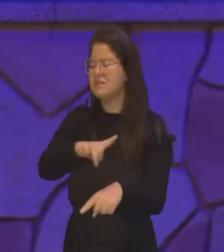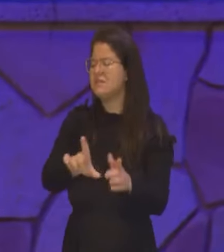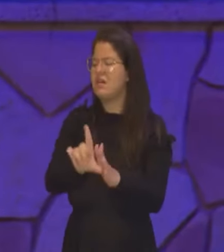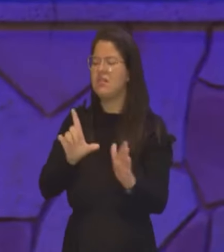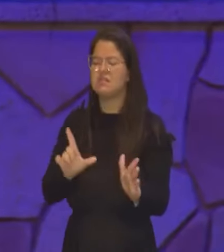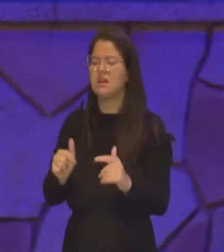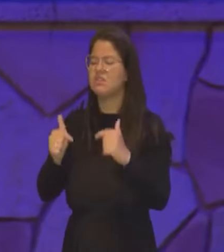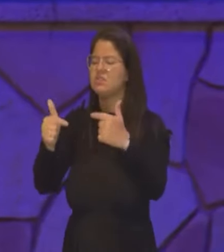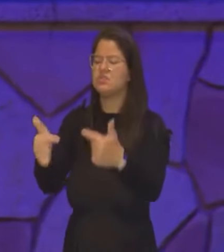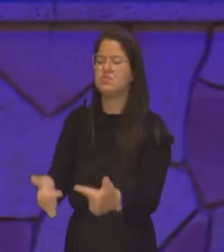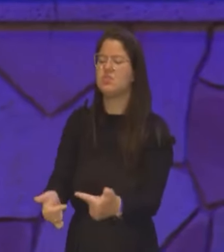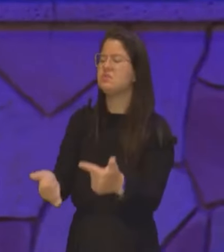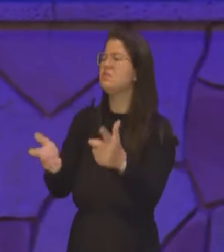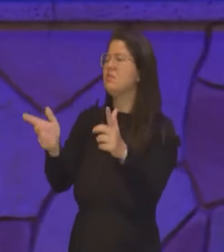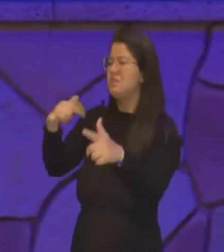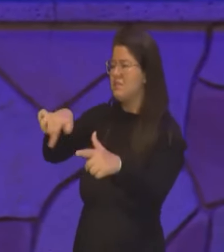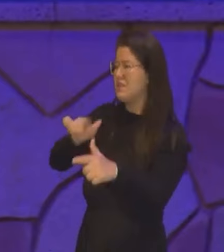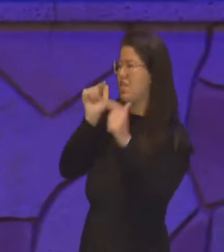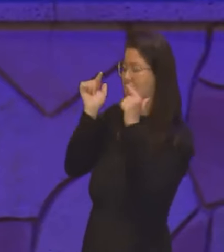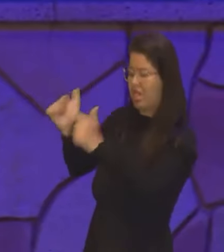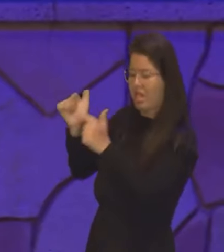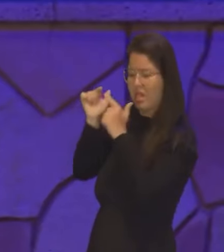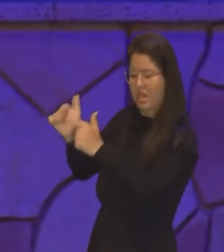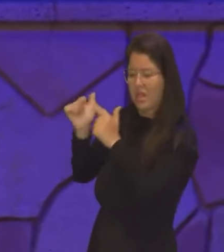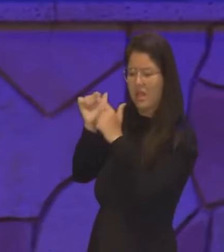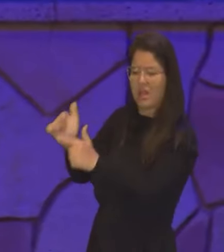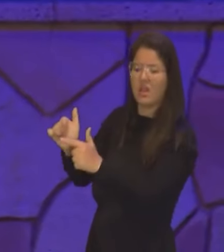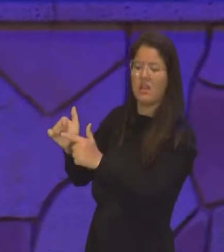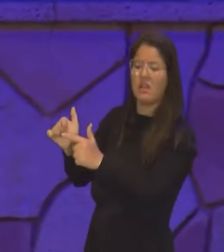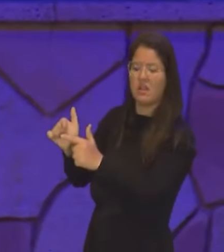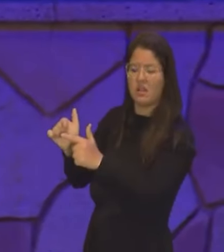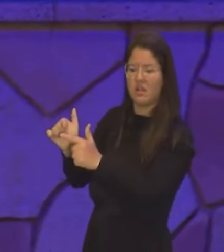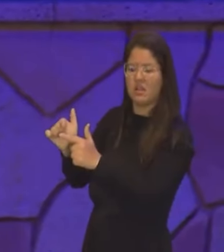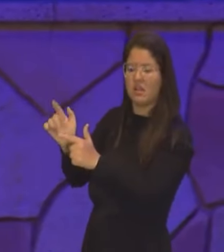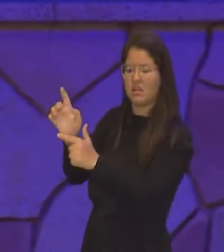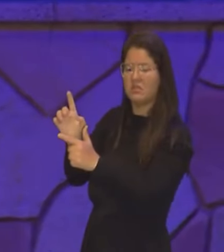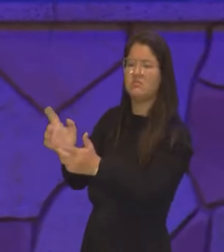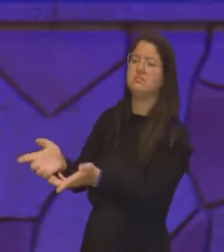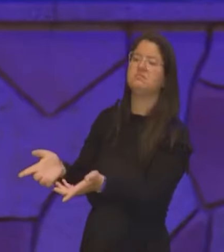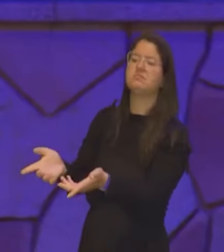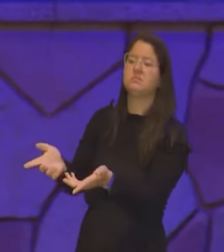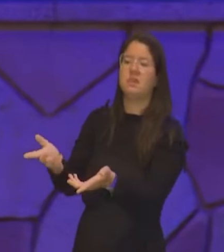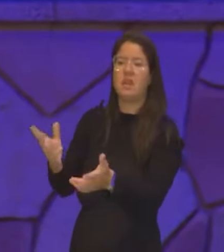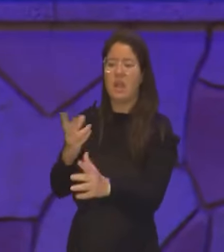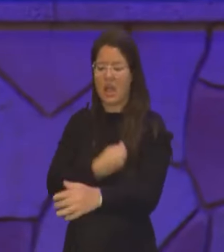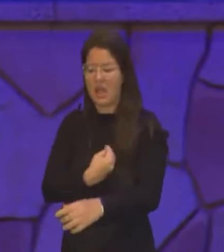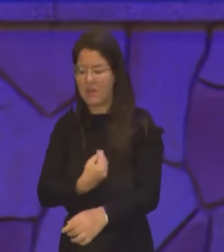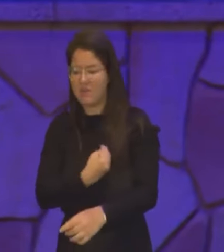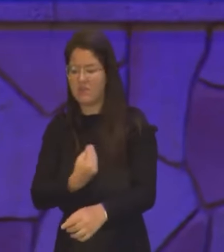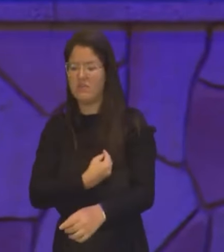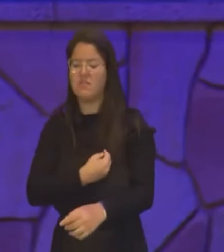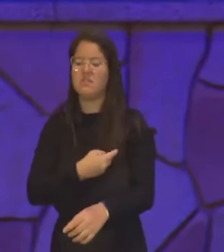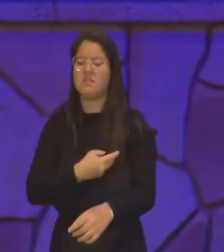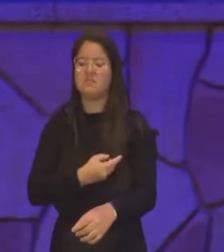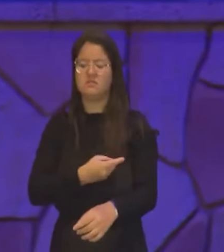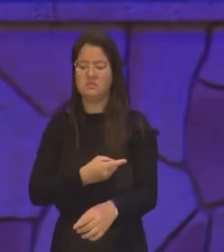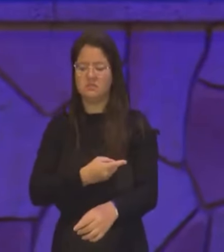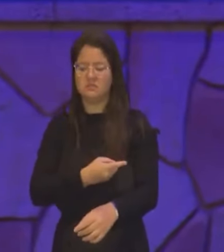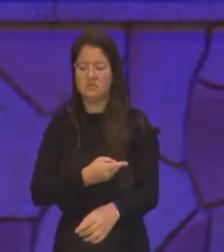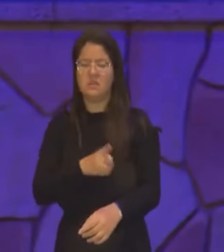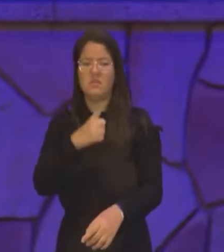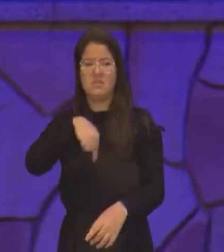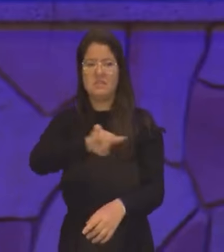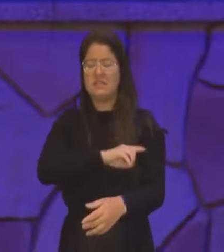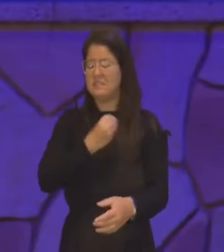estavam olhando e zombando sobre a vida de vocês e a situação de desprezo que vocês